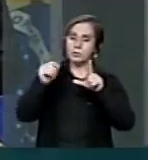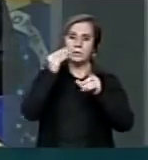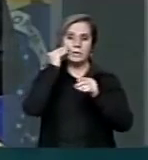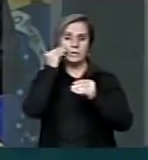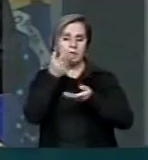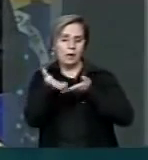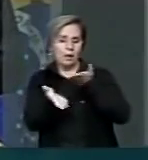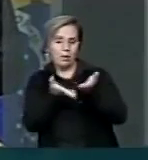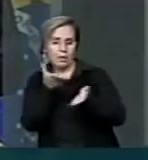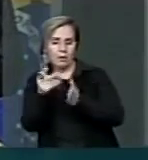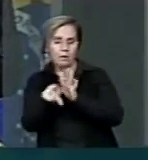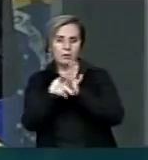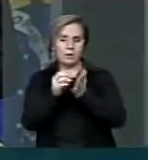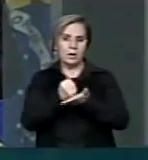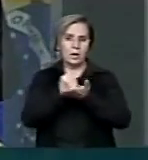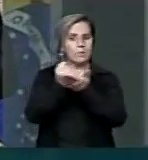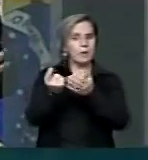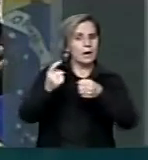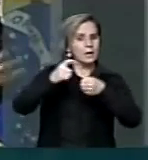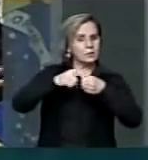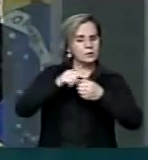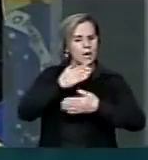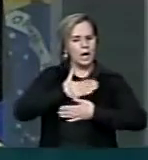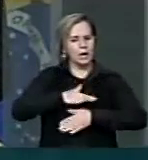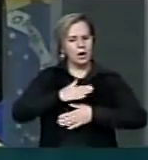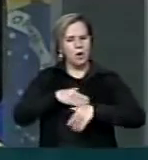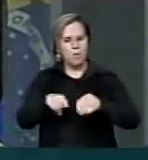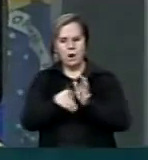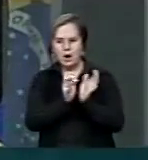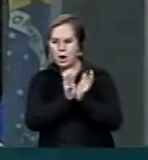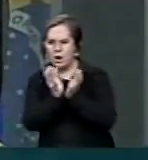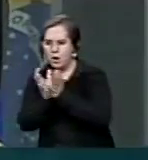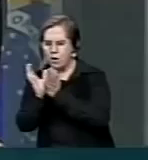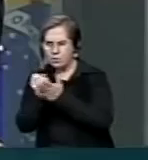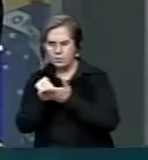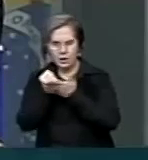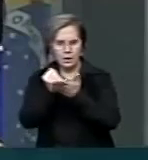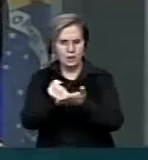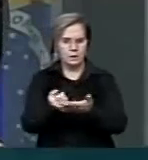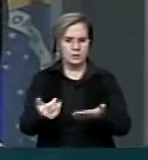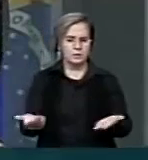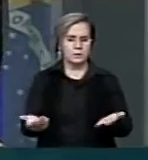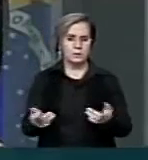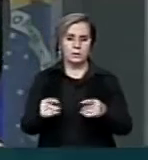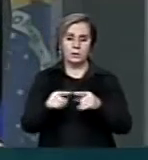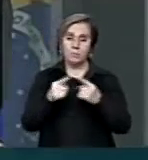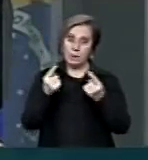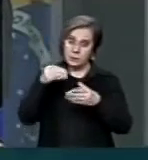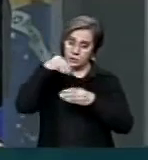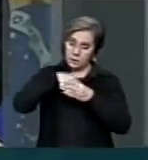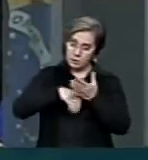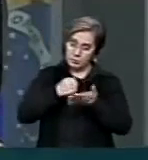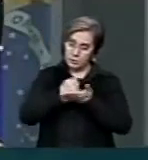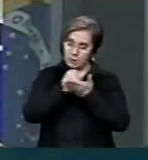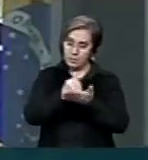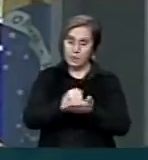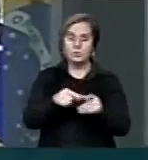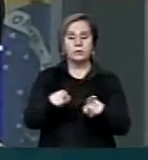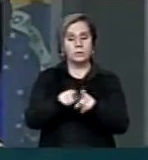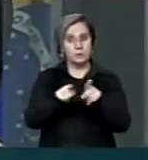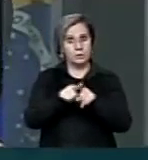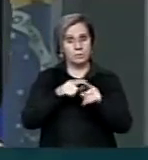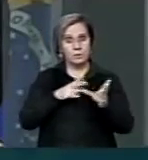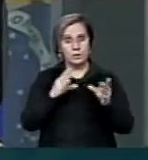a base aliada e acalmar os partidos da base. O problema é que mesmo dentro da base, existem deputados que